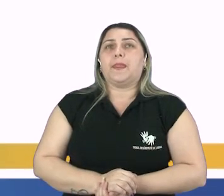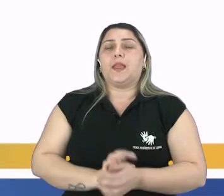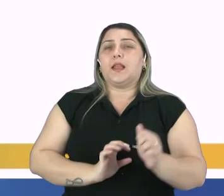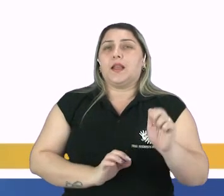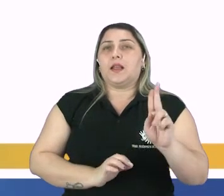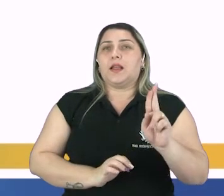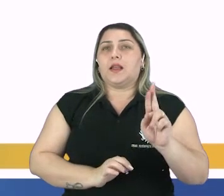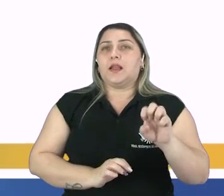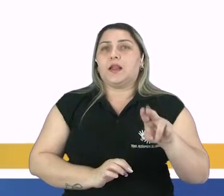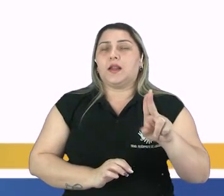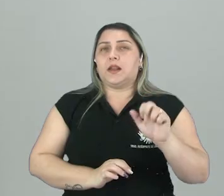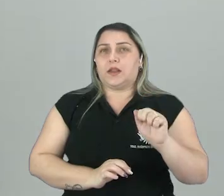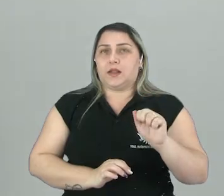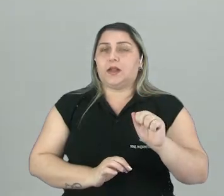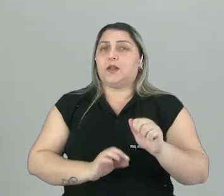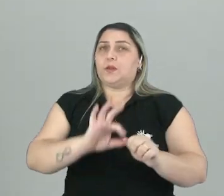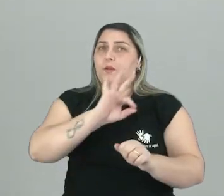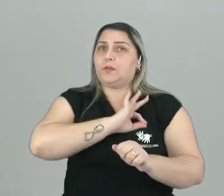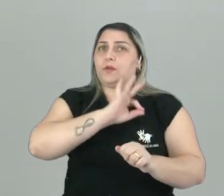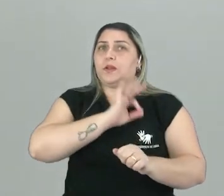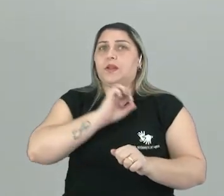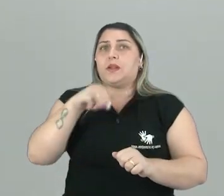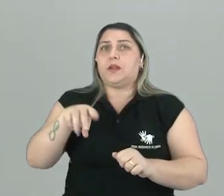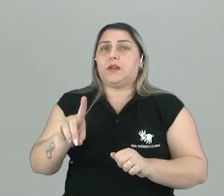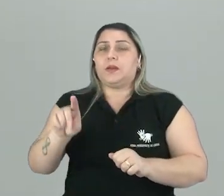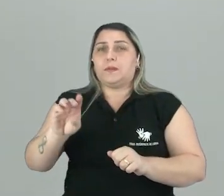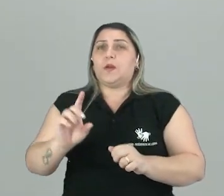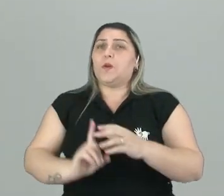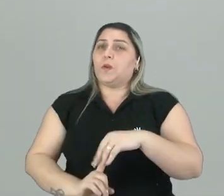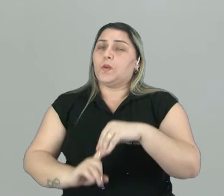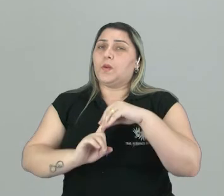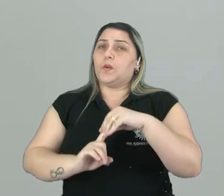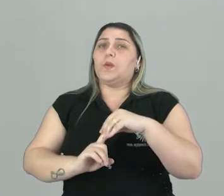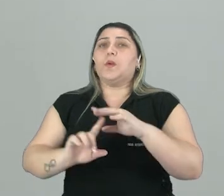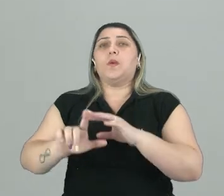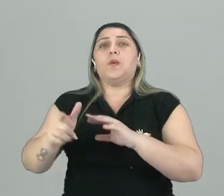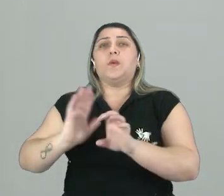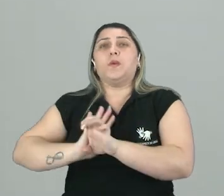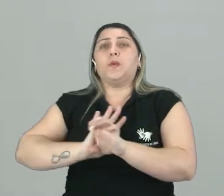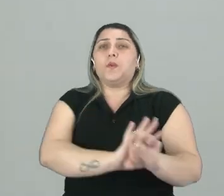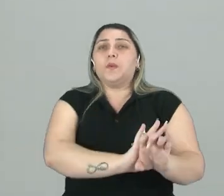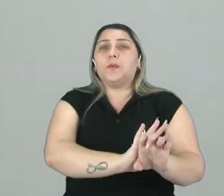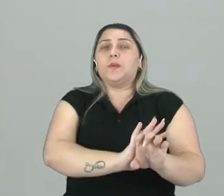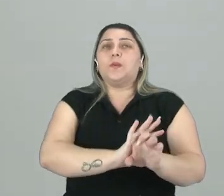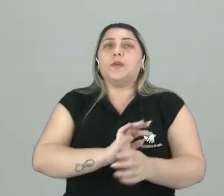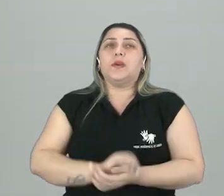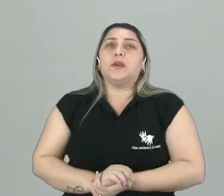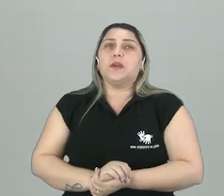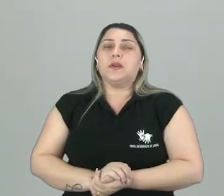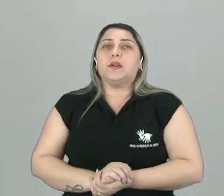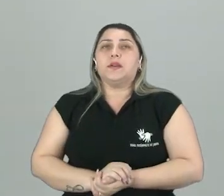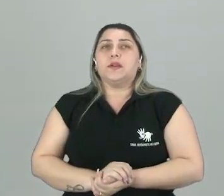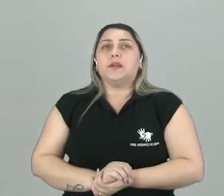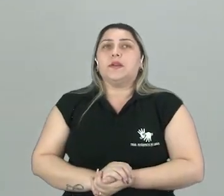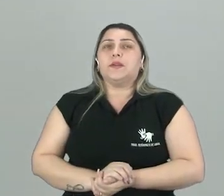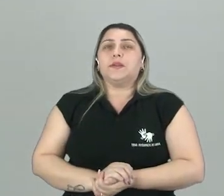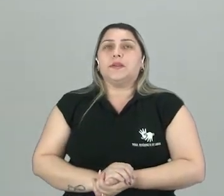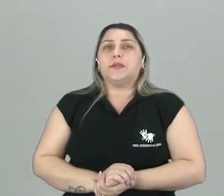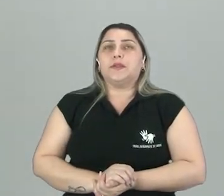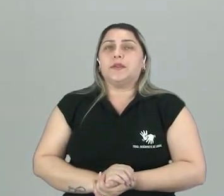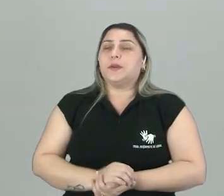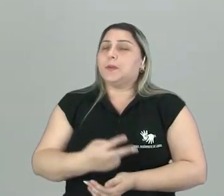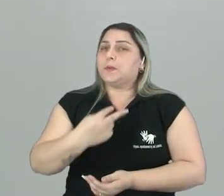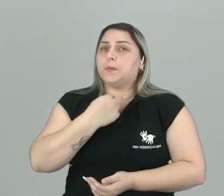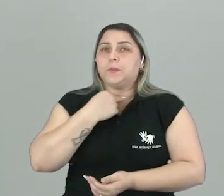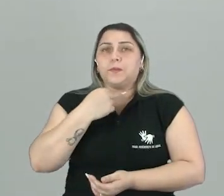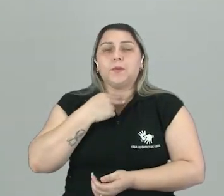partido dos militares e o MDB era o único partido de oposição legítimo e reconsiderado. Então não